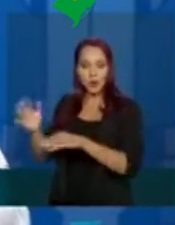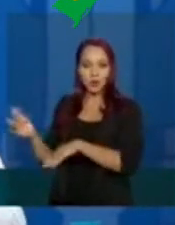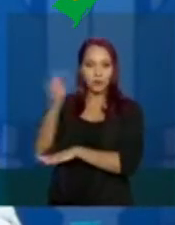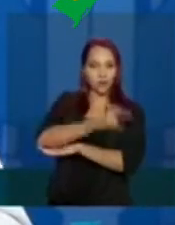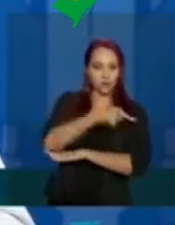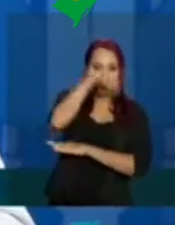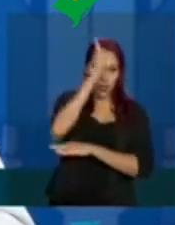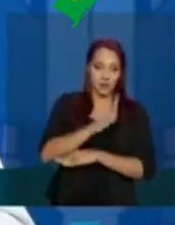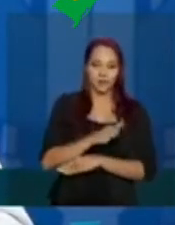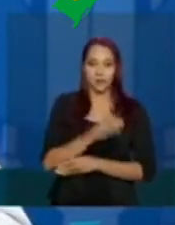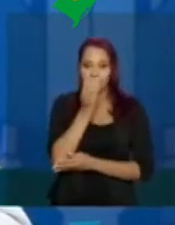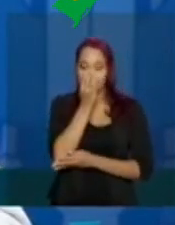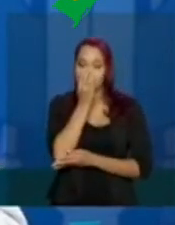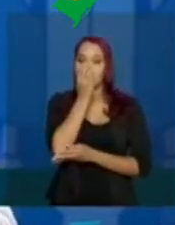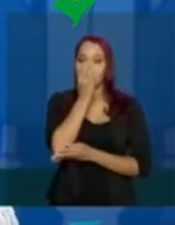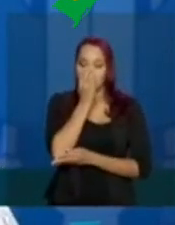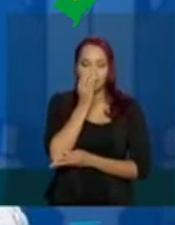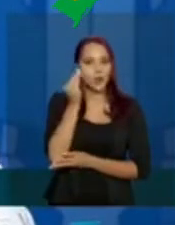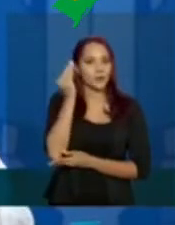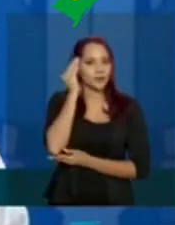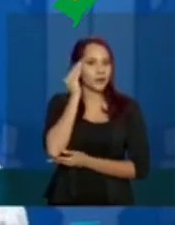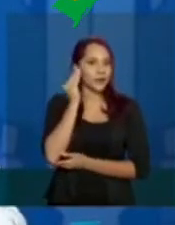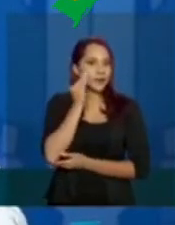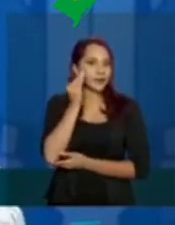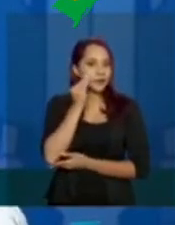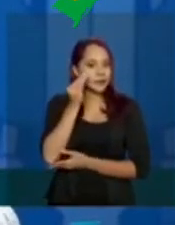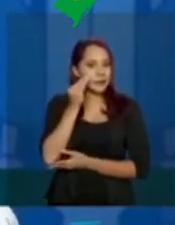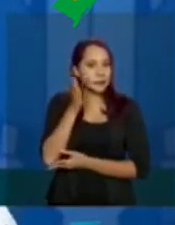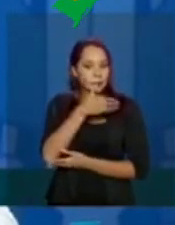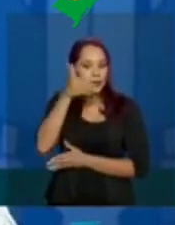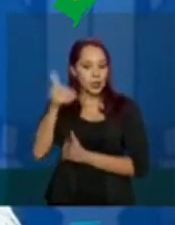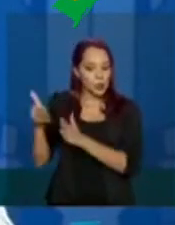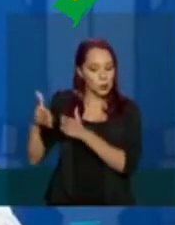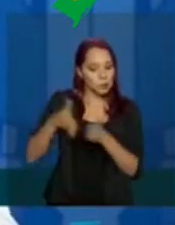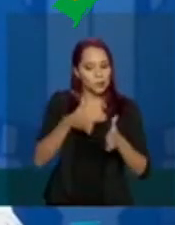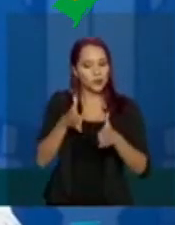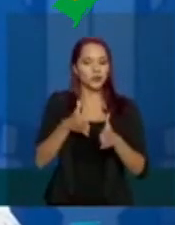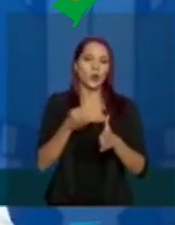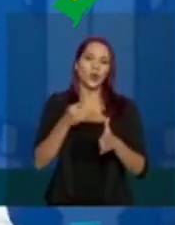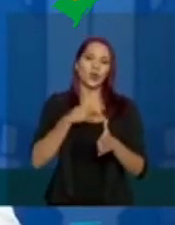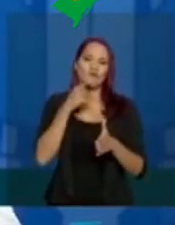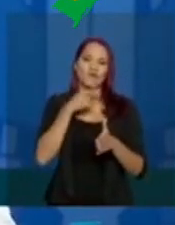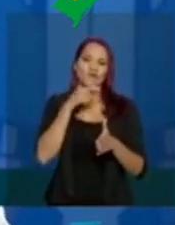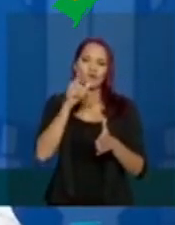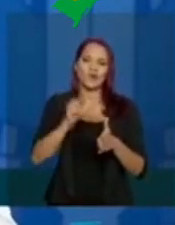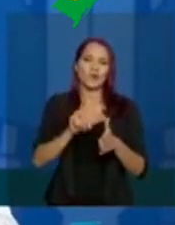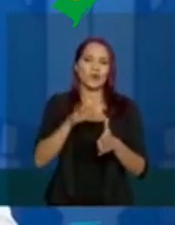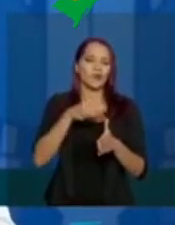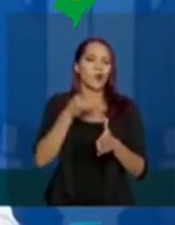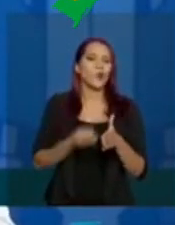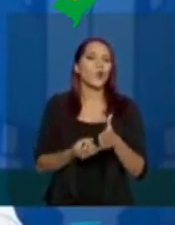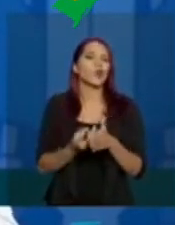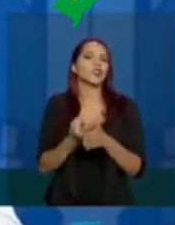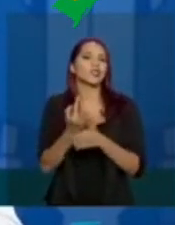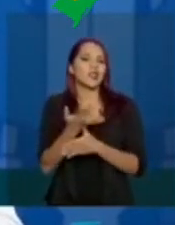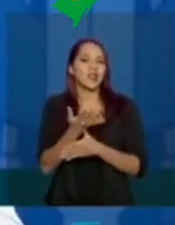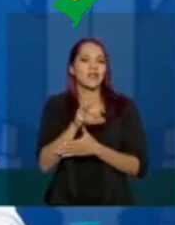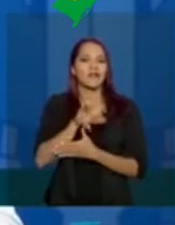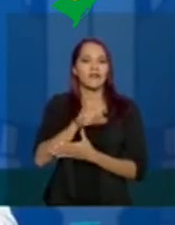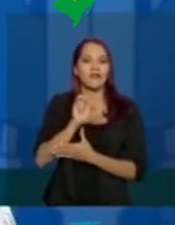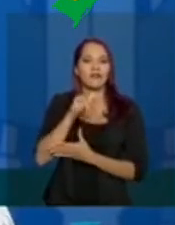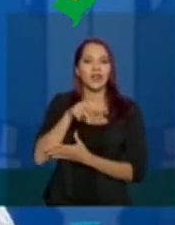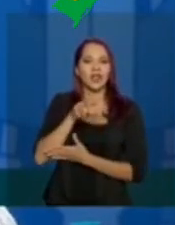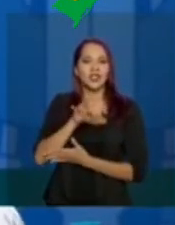estamos tentando achar um caminho. O que nós menos conseguimos até agora foi ampliar o número de